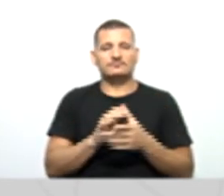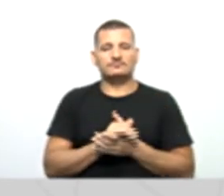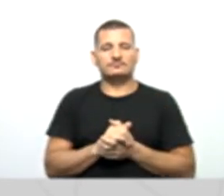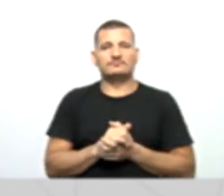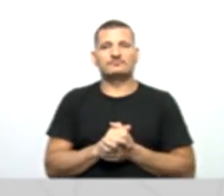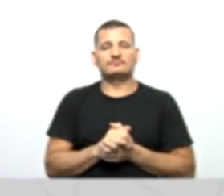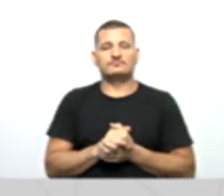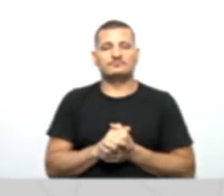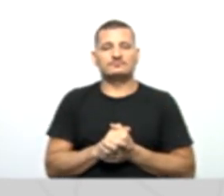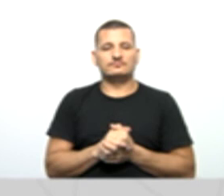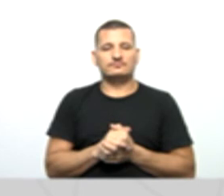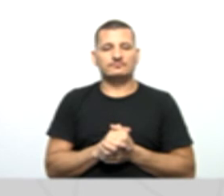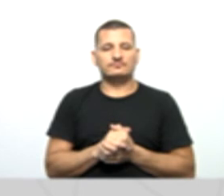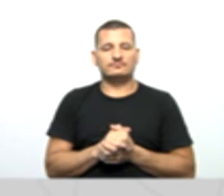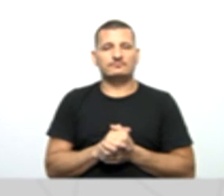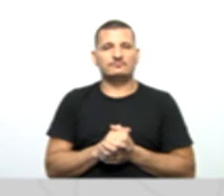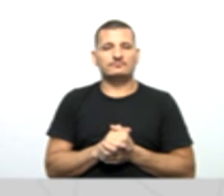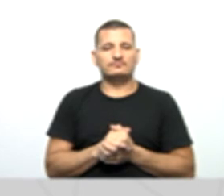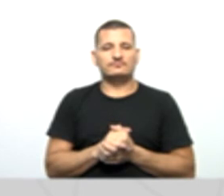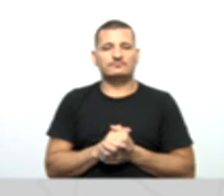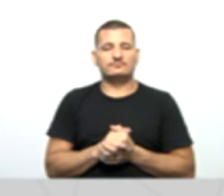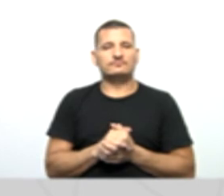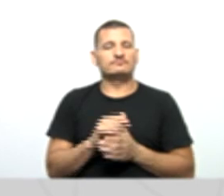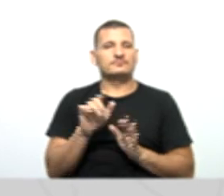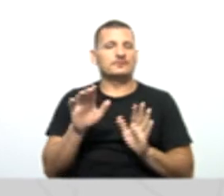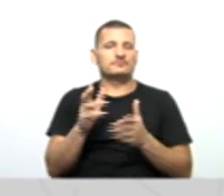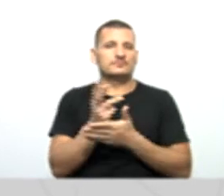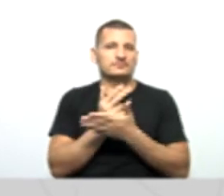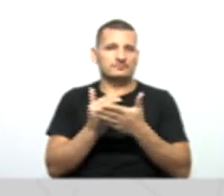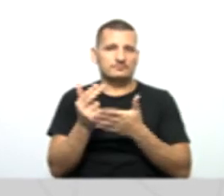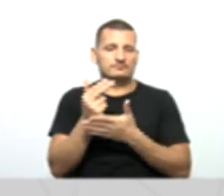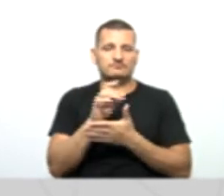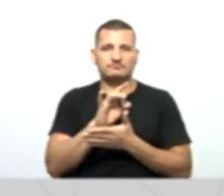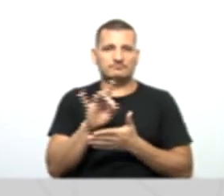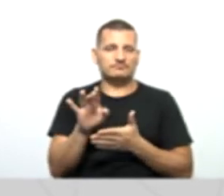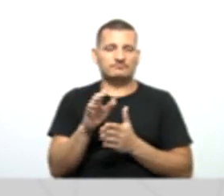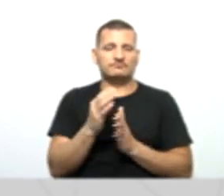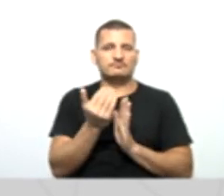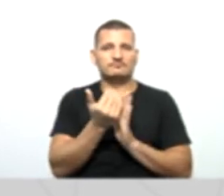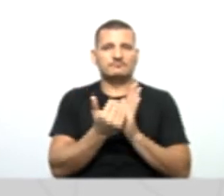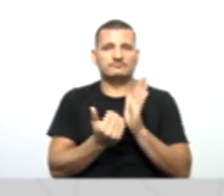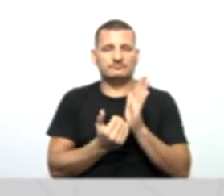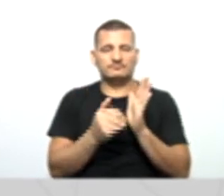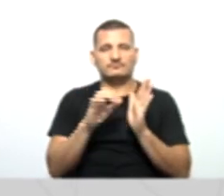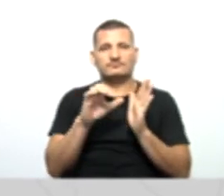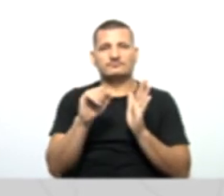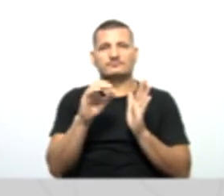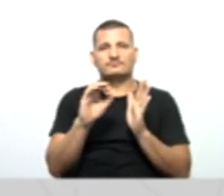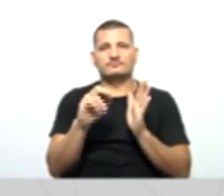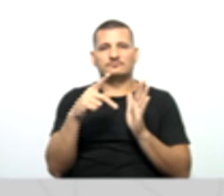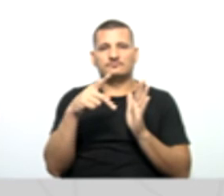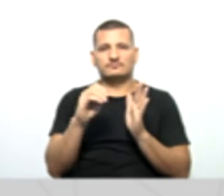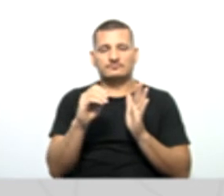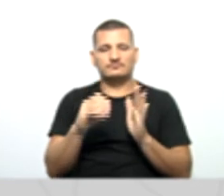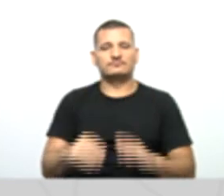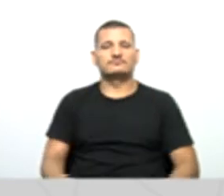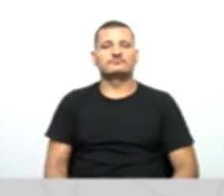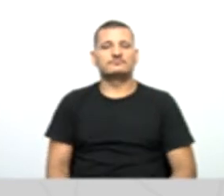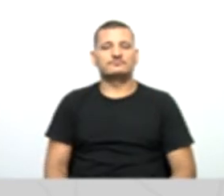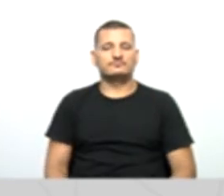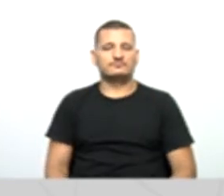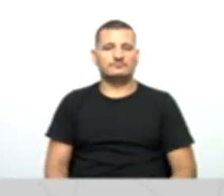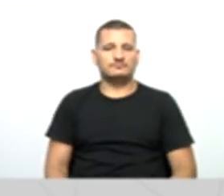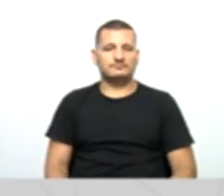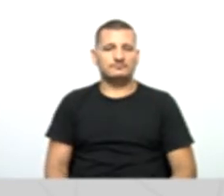de trabalhos. Tá? Em outras palavras, é o desenho do meu escopo, certo? Representação gráfica daquelas atividades que eu vou